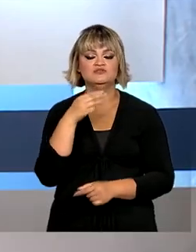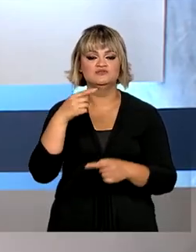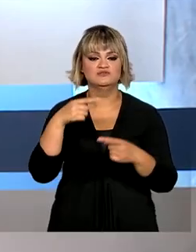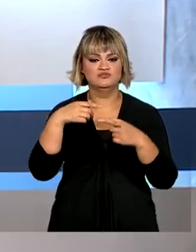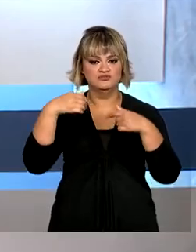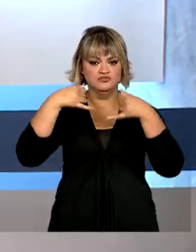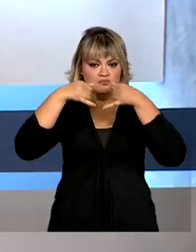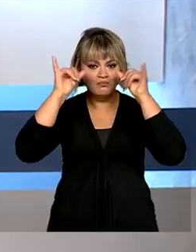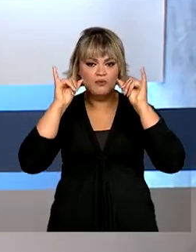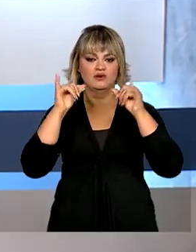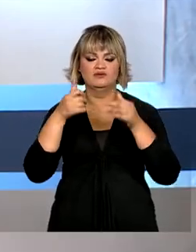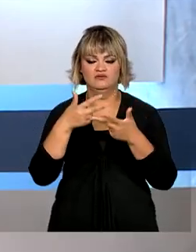de bovinos e bubalinos